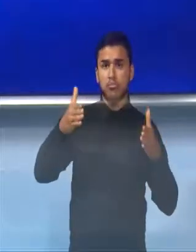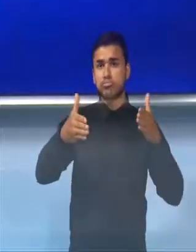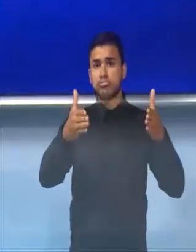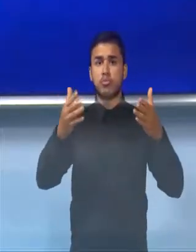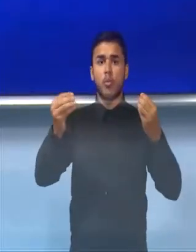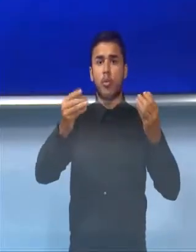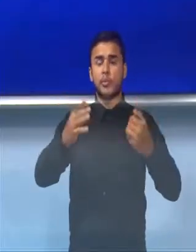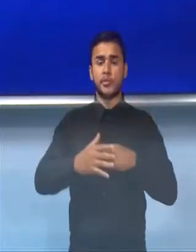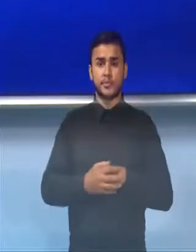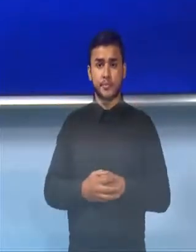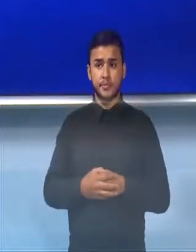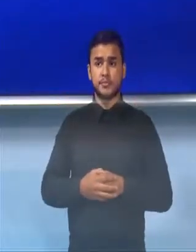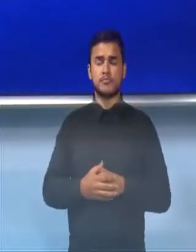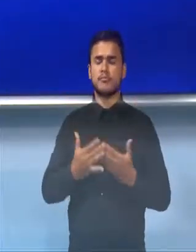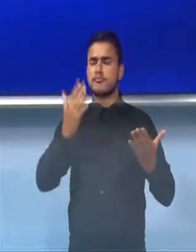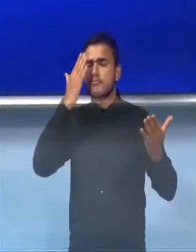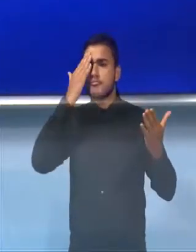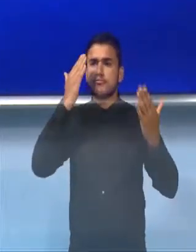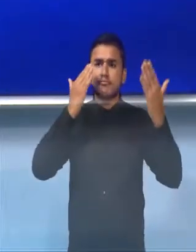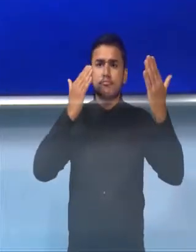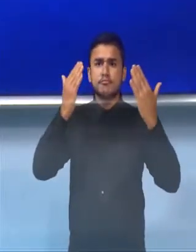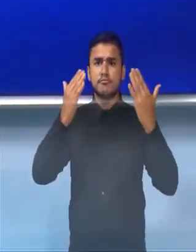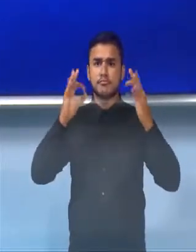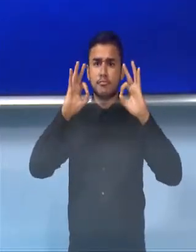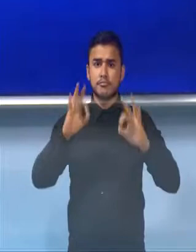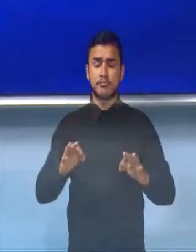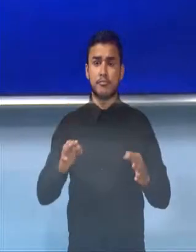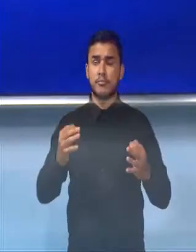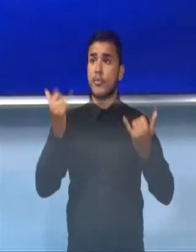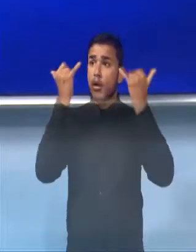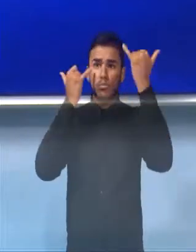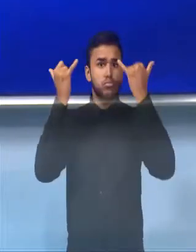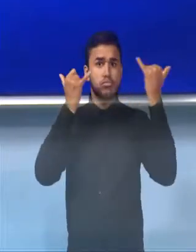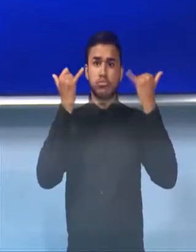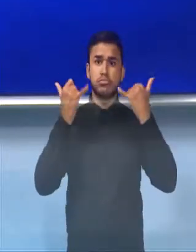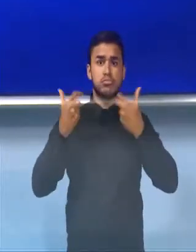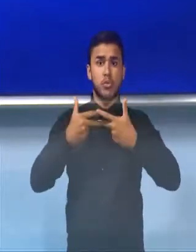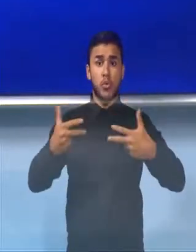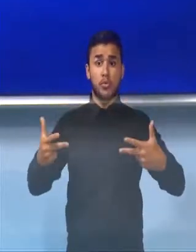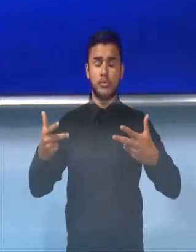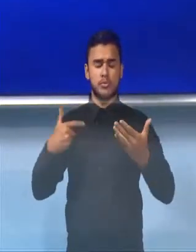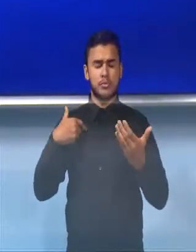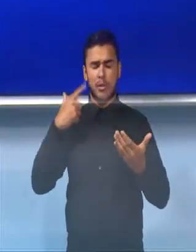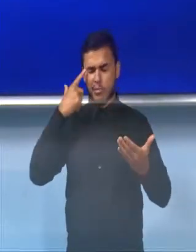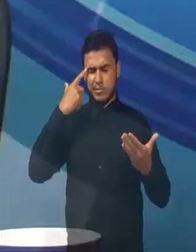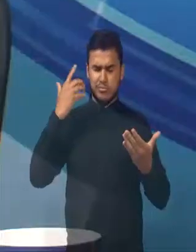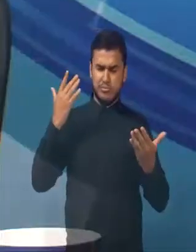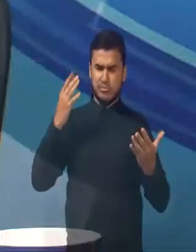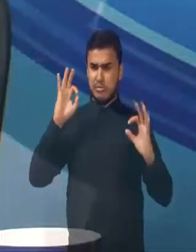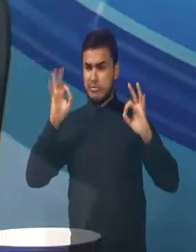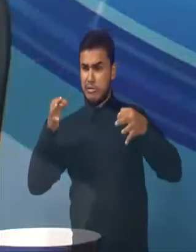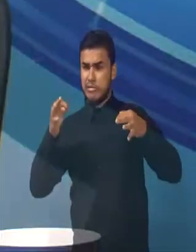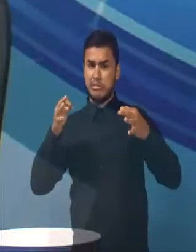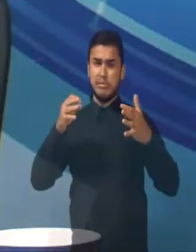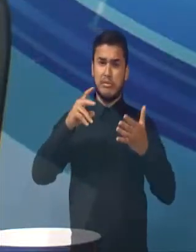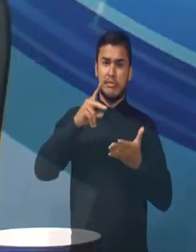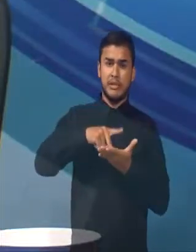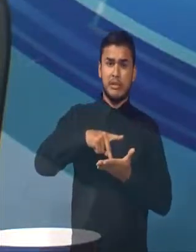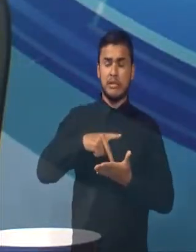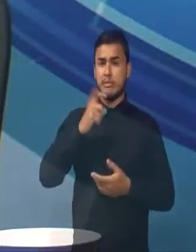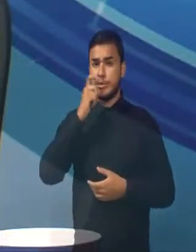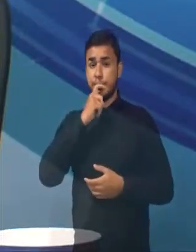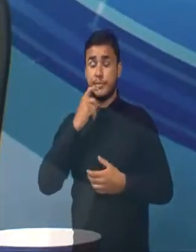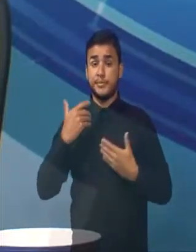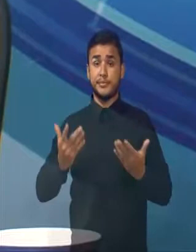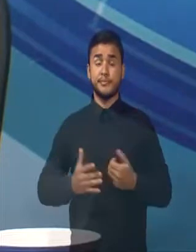Porque as pessoas não estão podendo assimilar a velocidade com que a informação chega. Né? E as palavras, inclusive, já